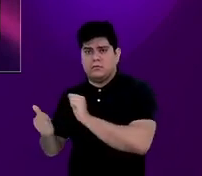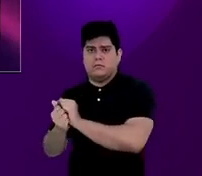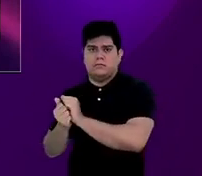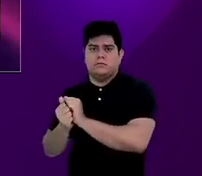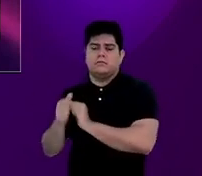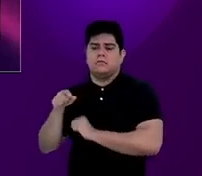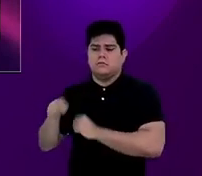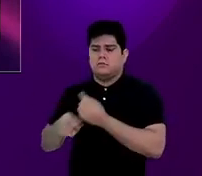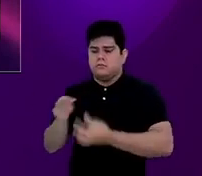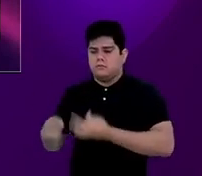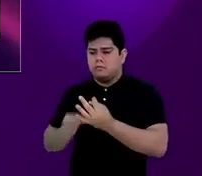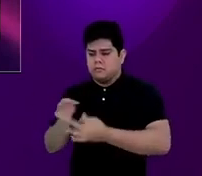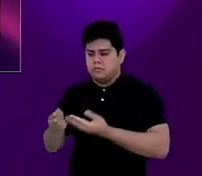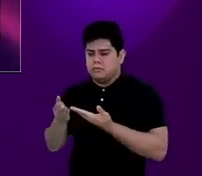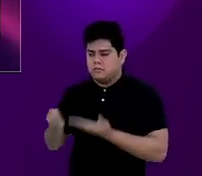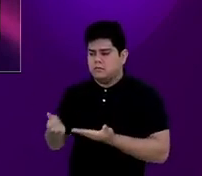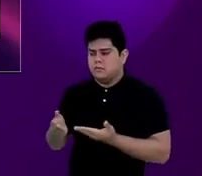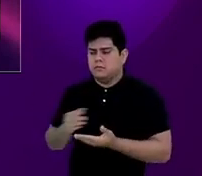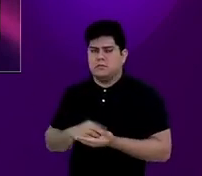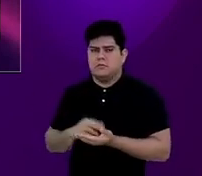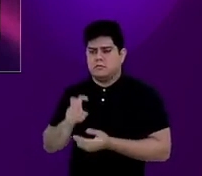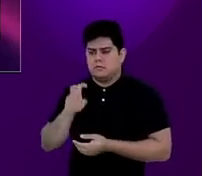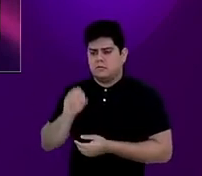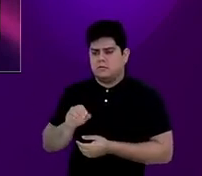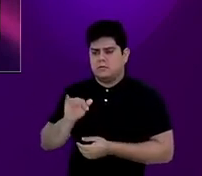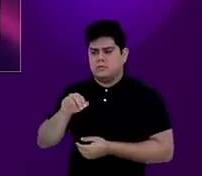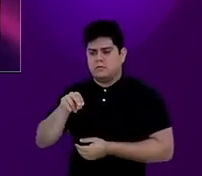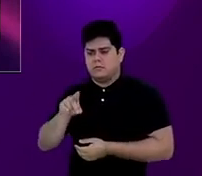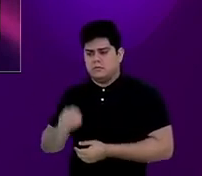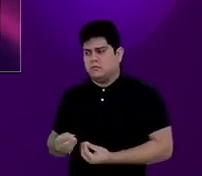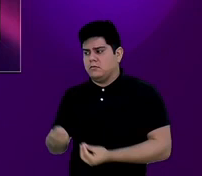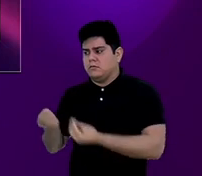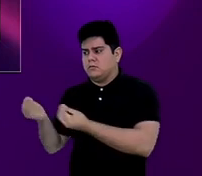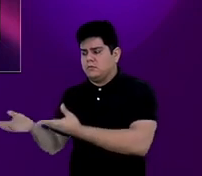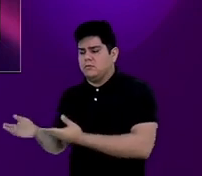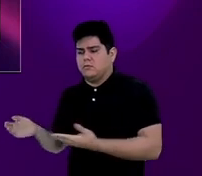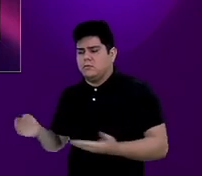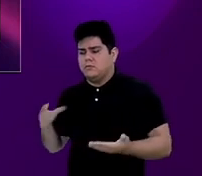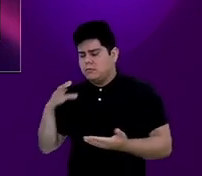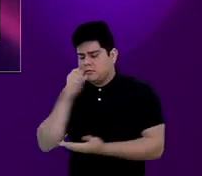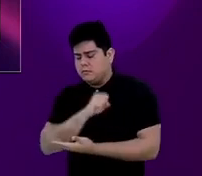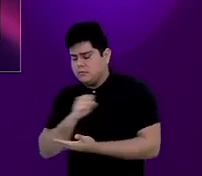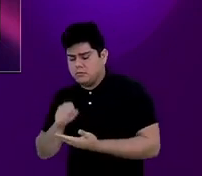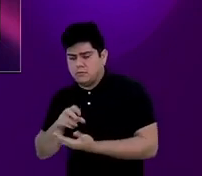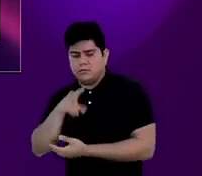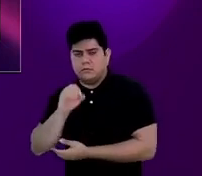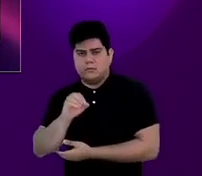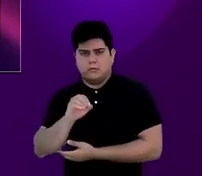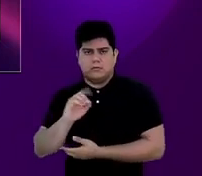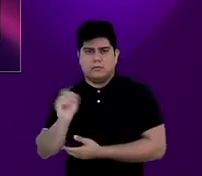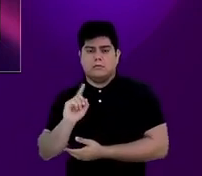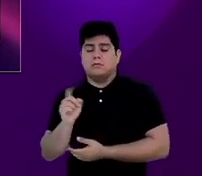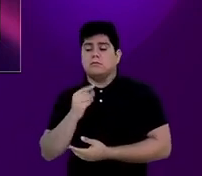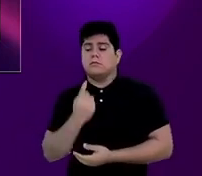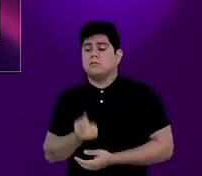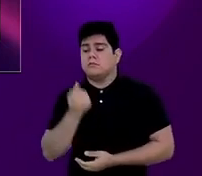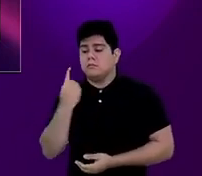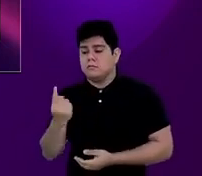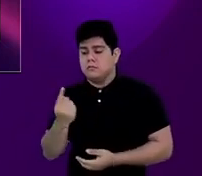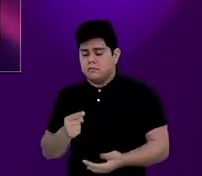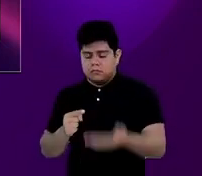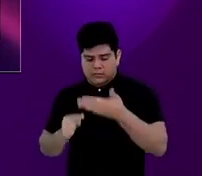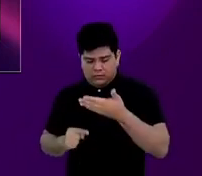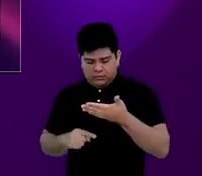ele trate aquela peça, em vez de você dar 50 linfonodos para o patologista e ele olhar muito rápido aqueles 50 linfonodos, é você dar um linfonodo e ele